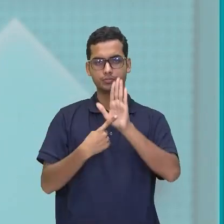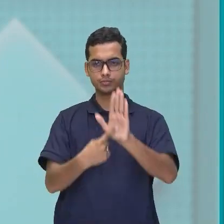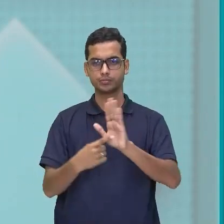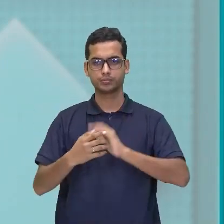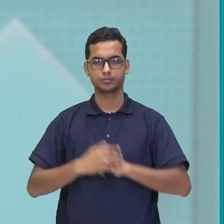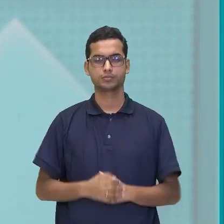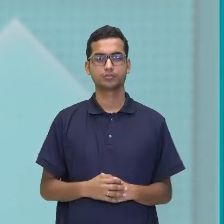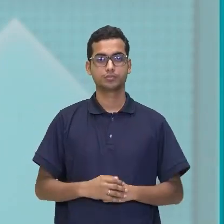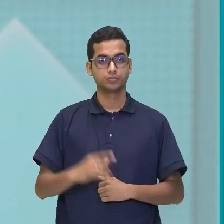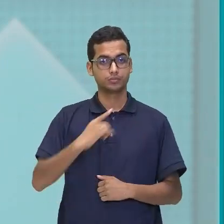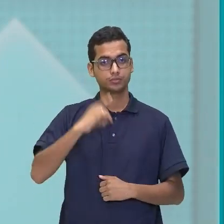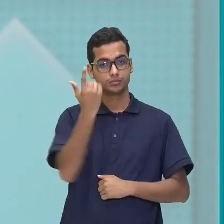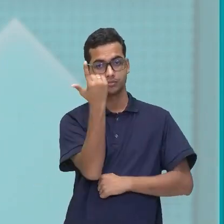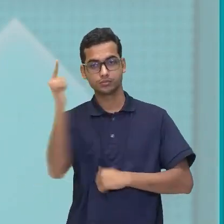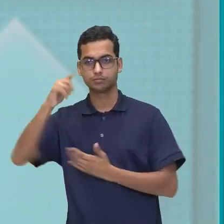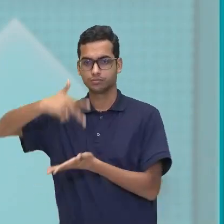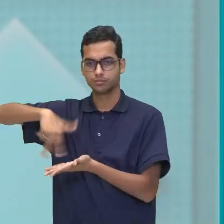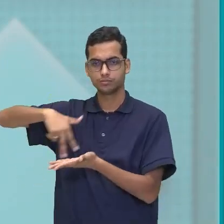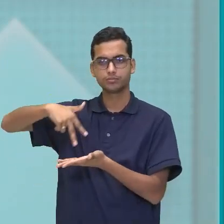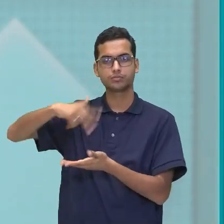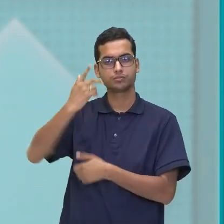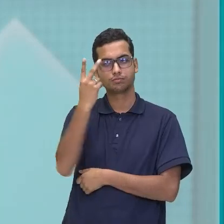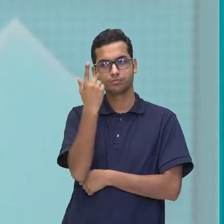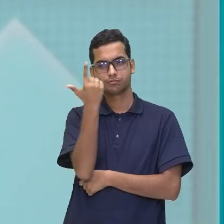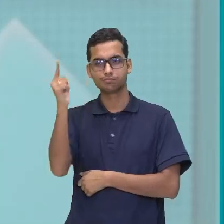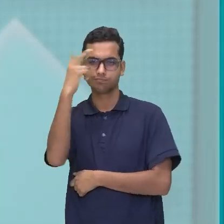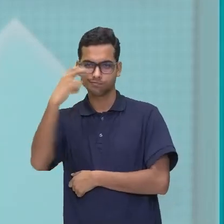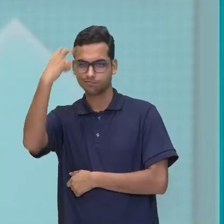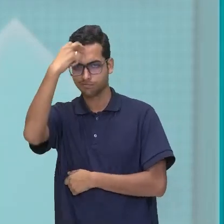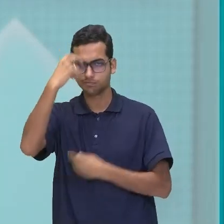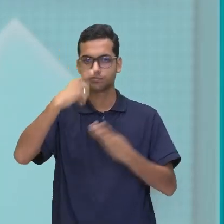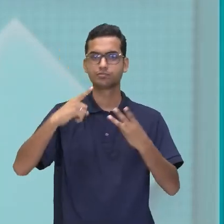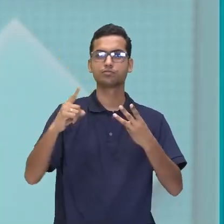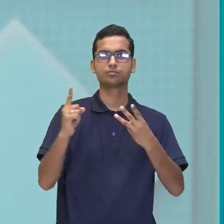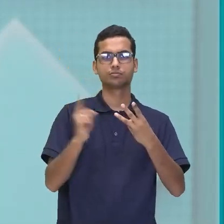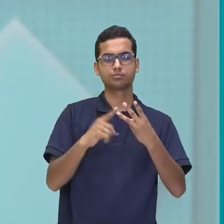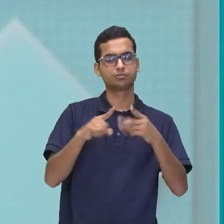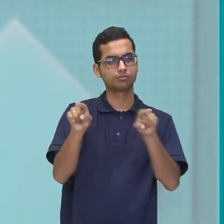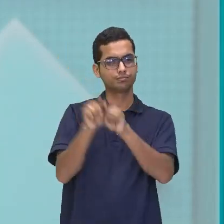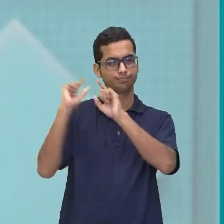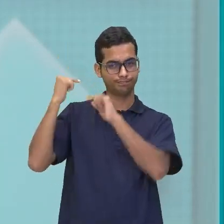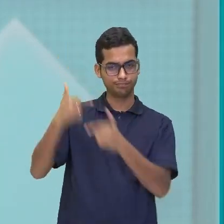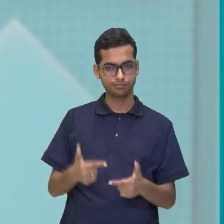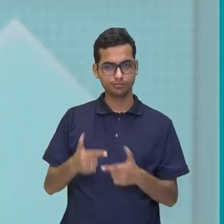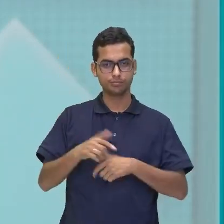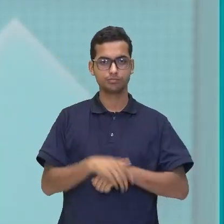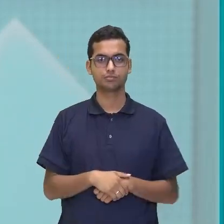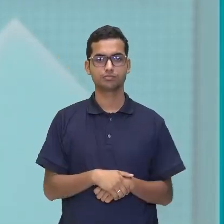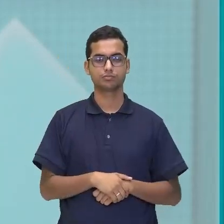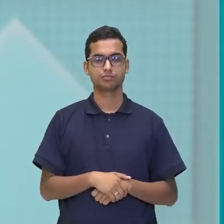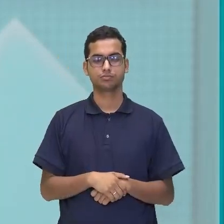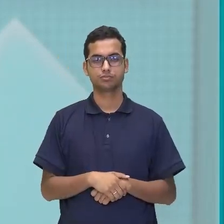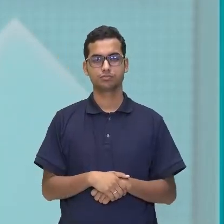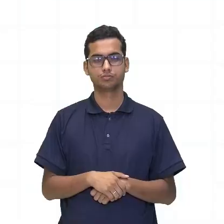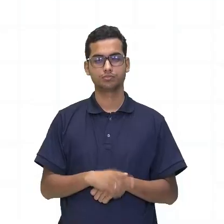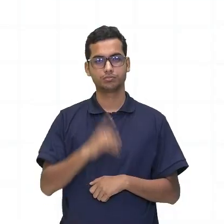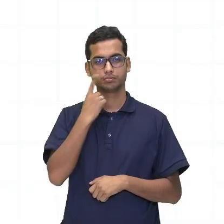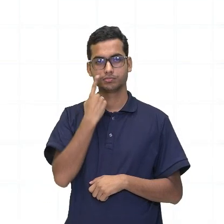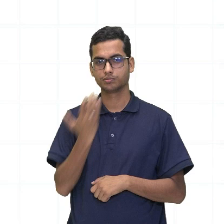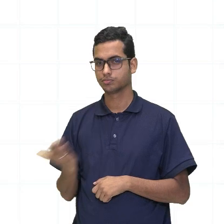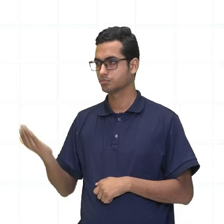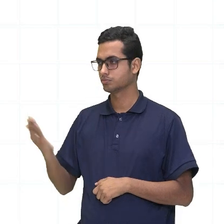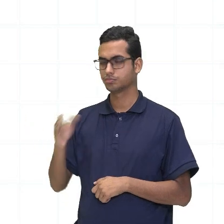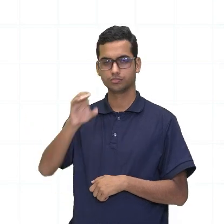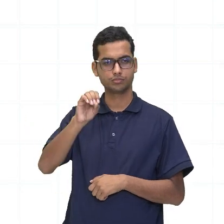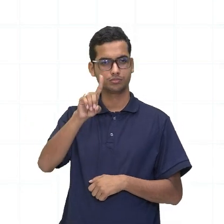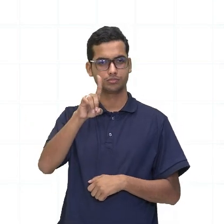outra dança de uma outra cultura, mas que também é considerada clássica, que é a Odissi. Vamos ver?